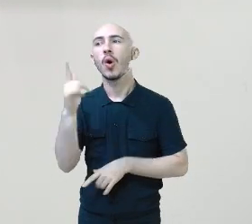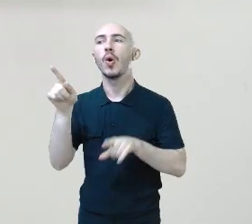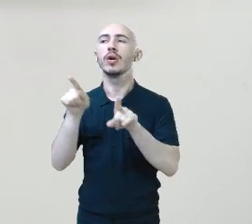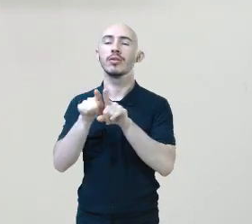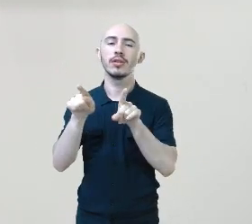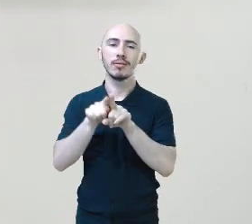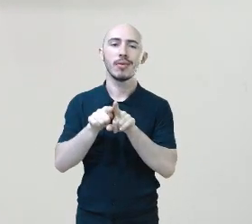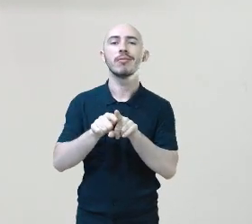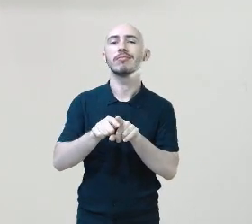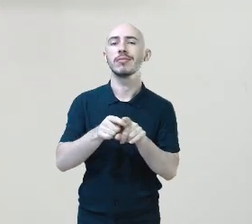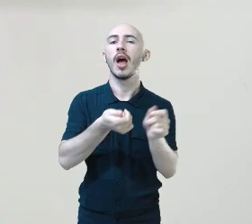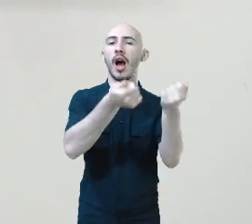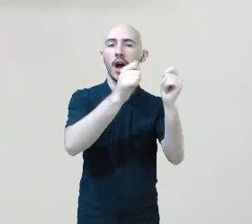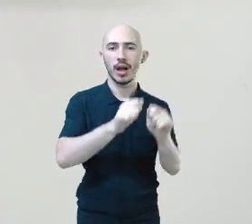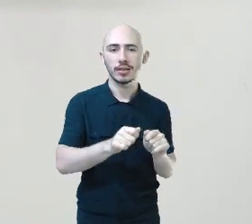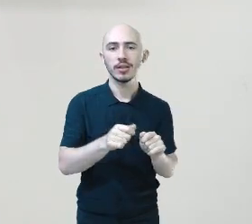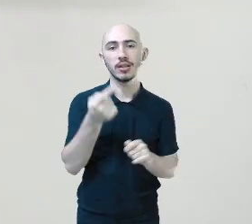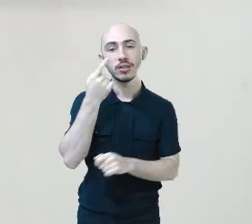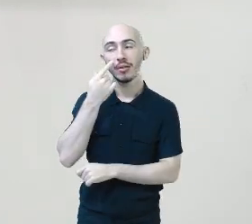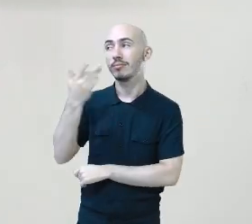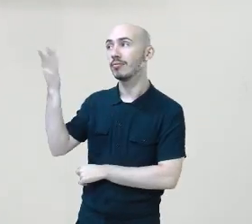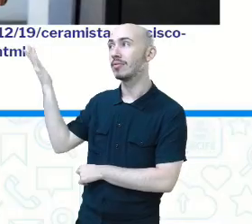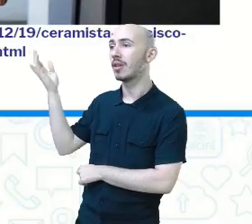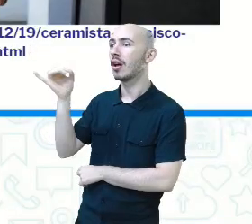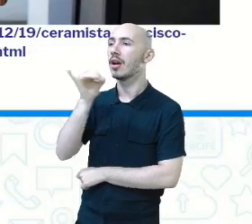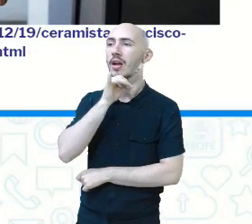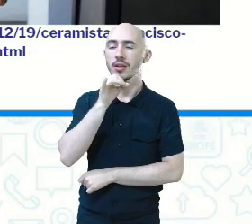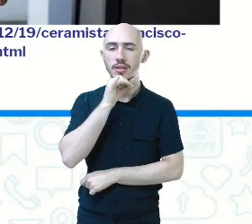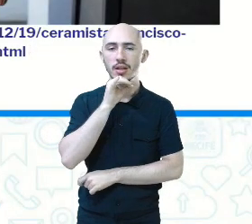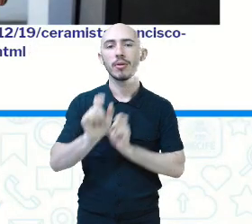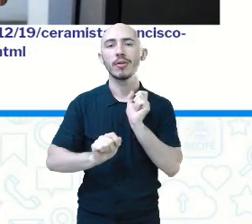grande artista, nós temos um exemplo do